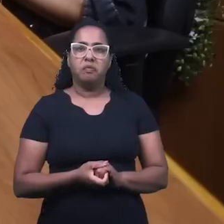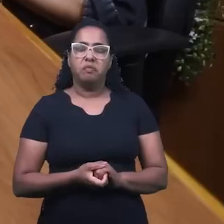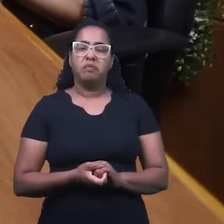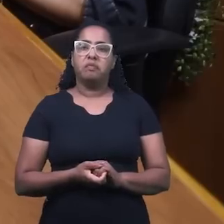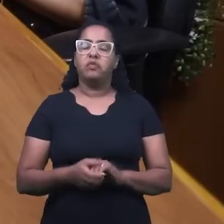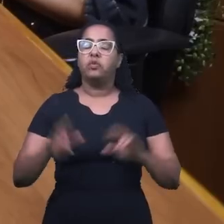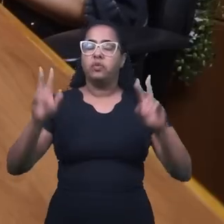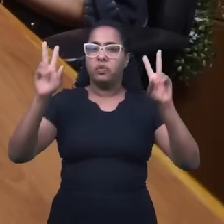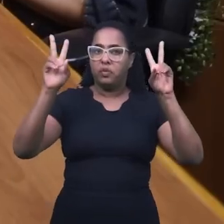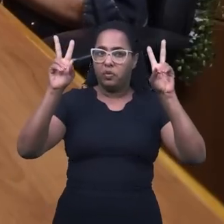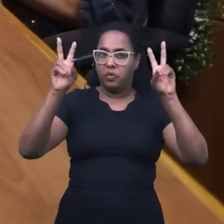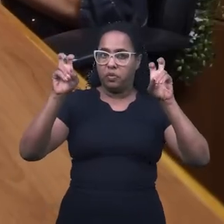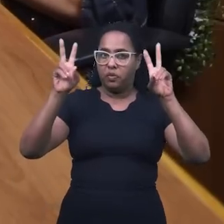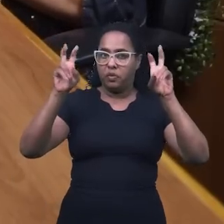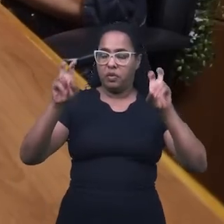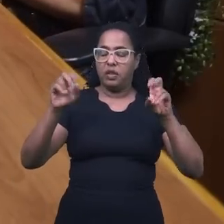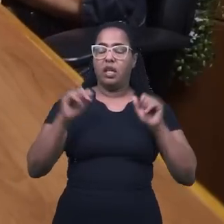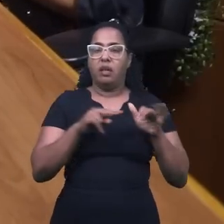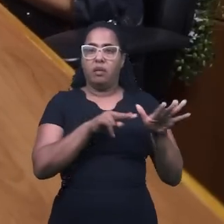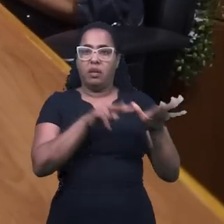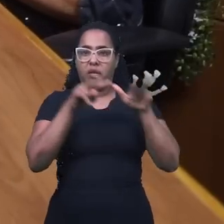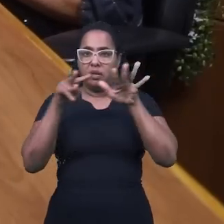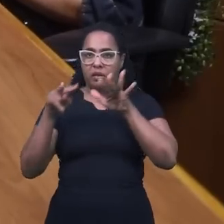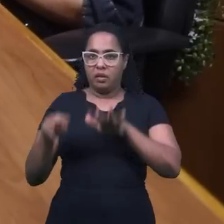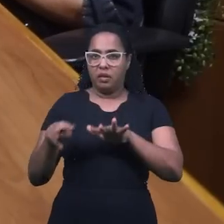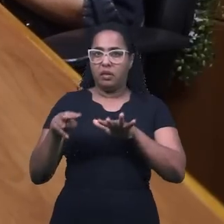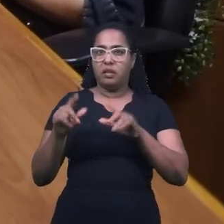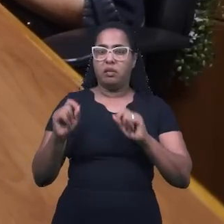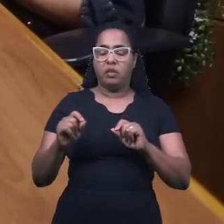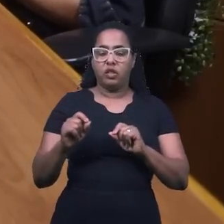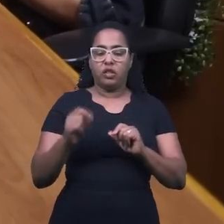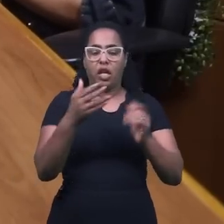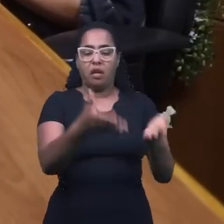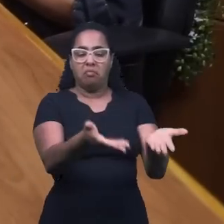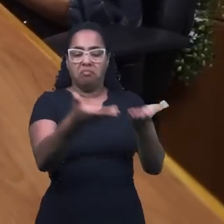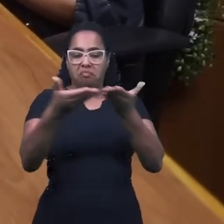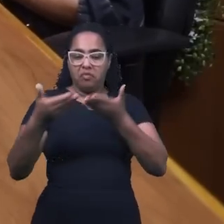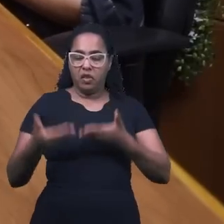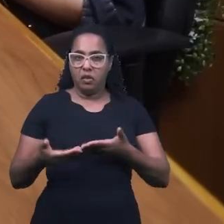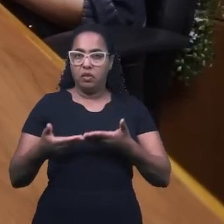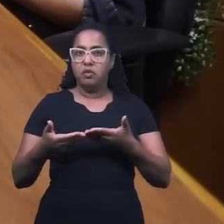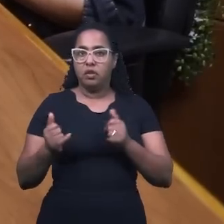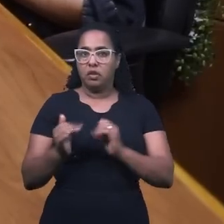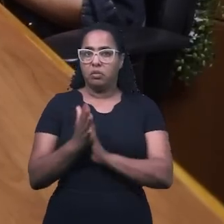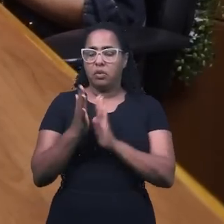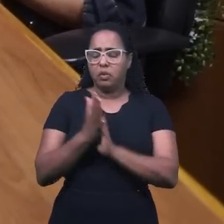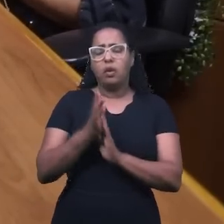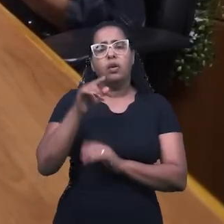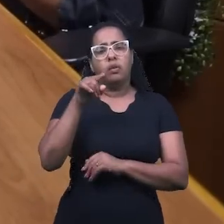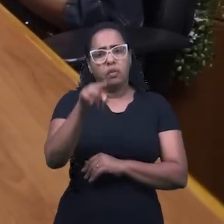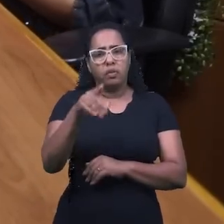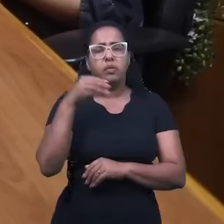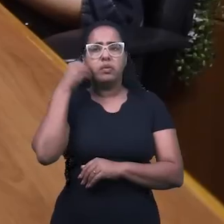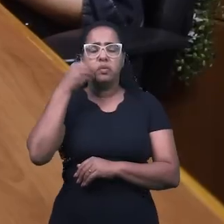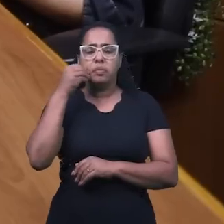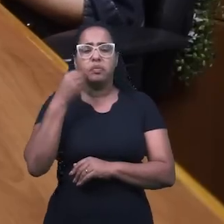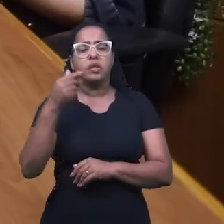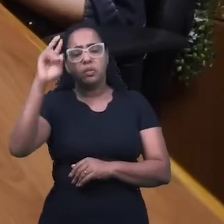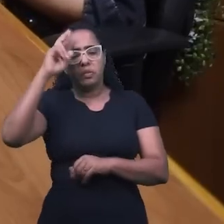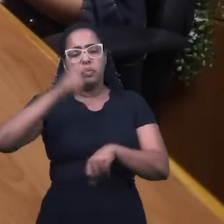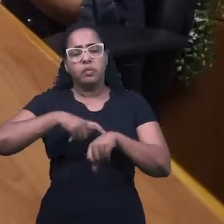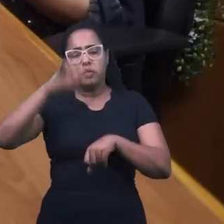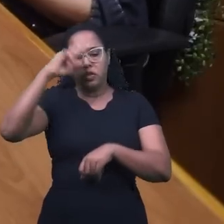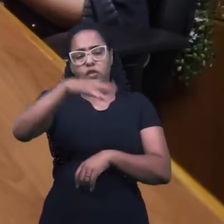isso aí. O tema dessa semana é o chamado para o louvor. Você tem a sua